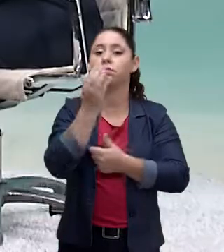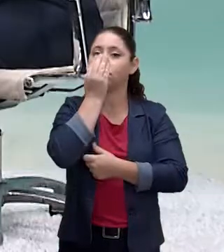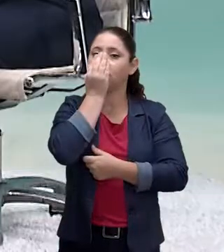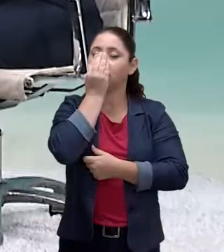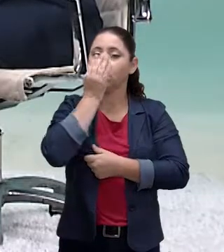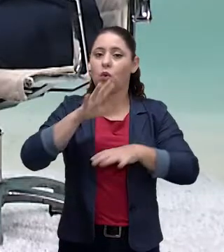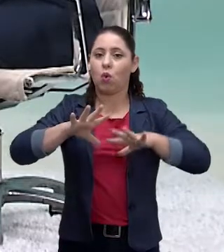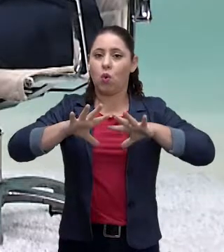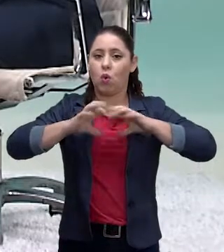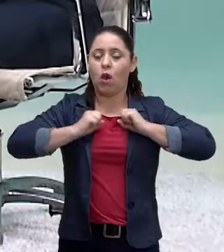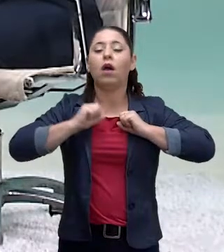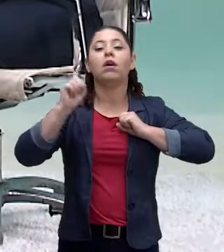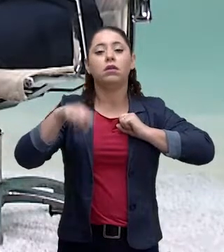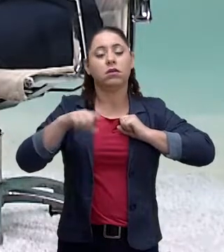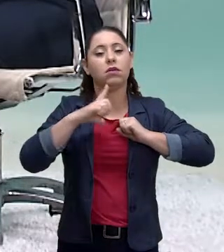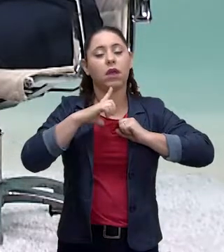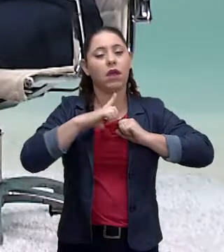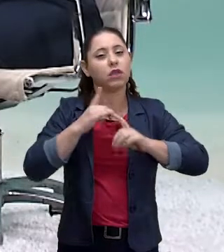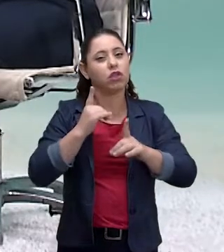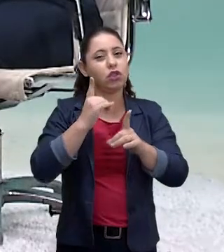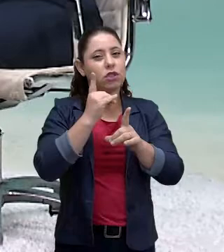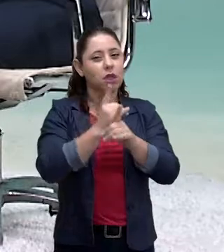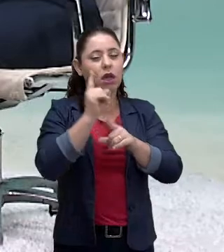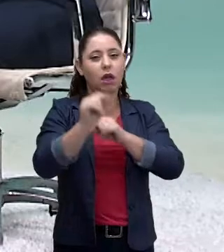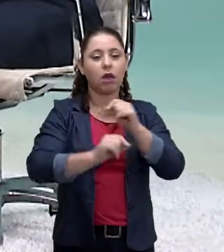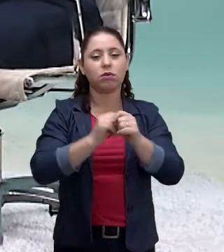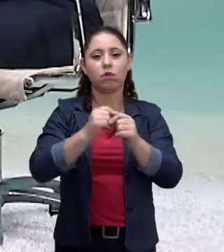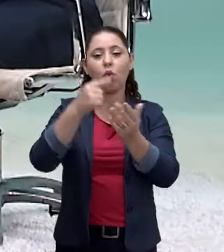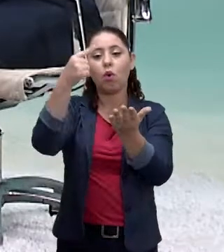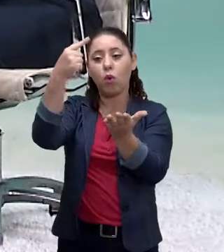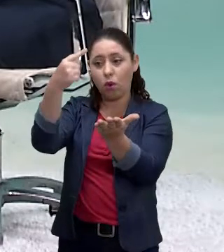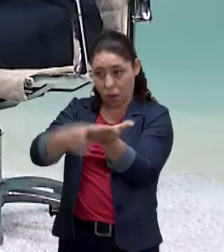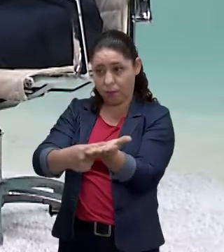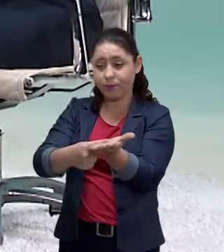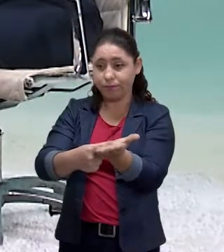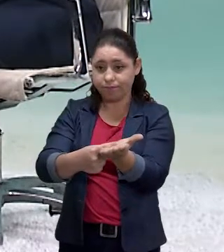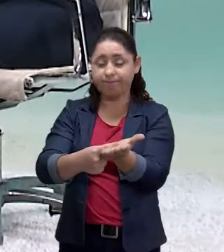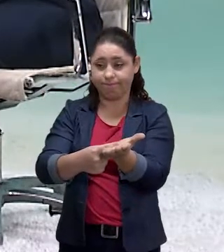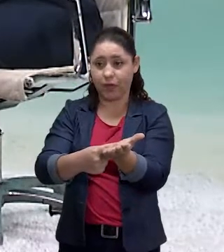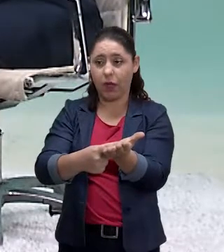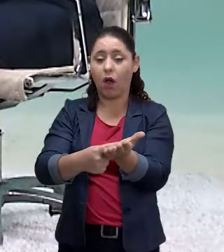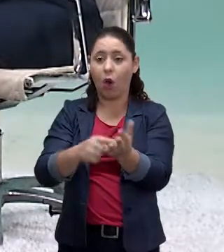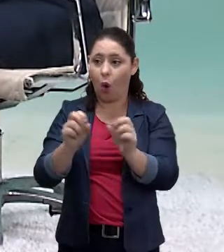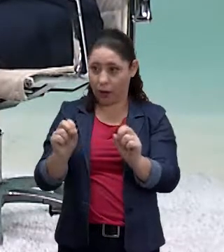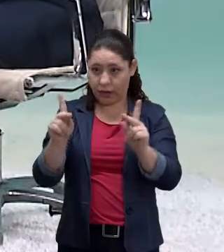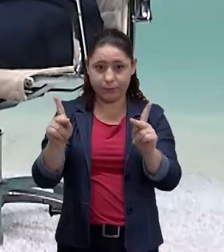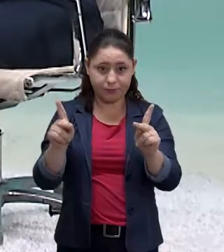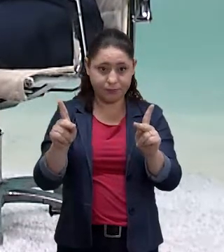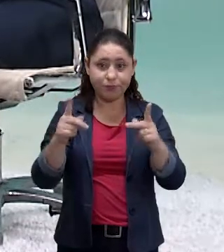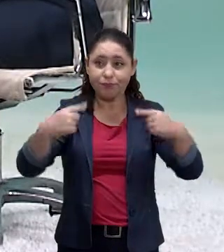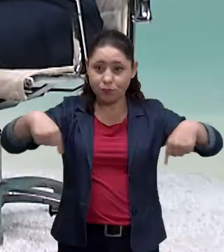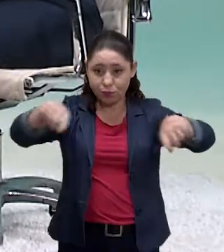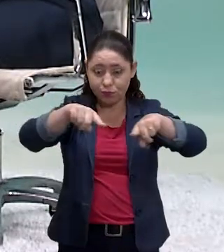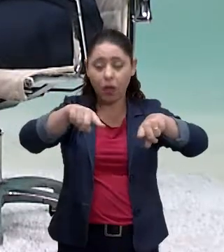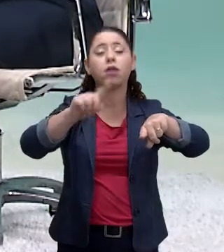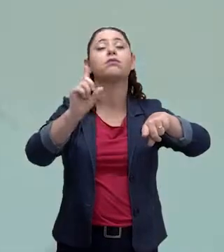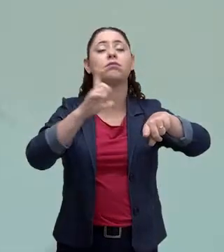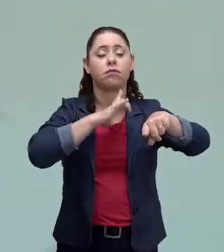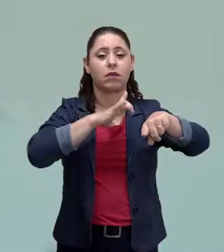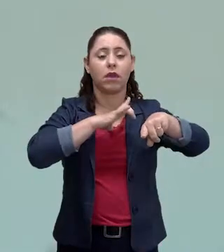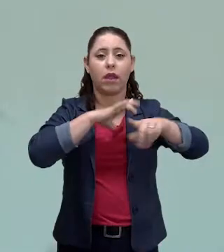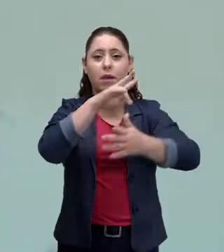administrativa. E nós conseguimos, chegamos a um consenso, formatamos junto com os técnicos da CESAL um